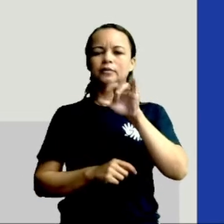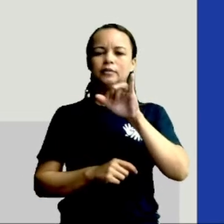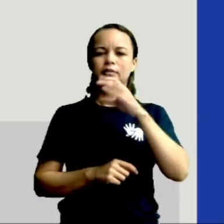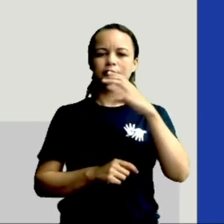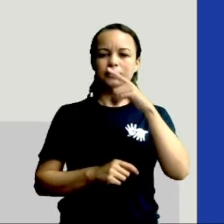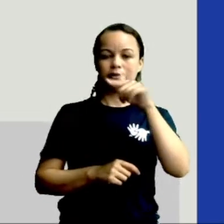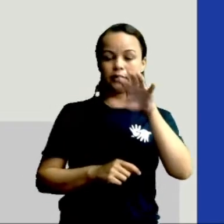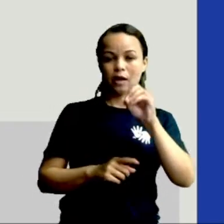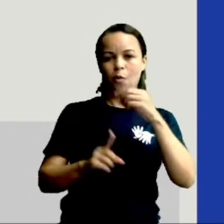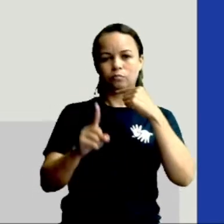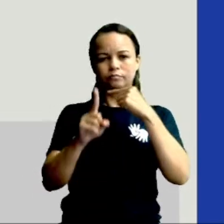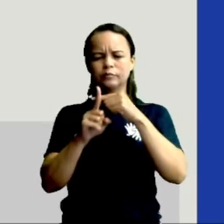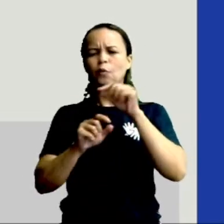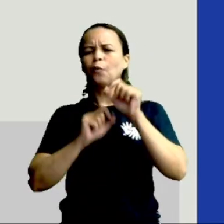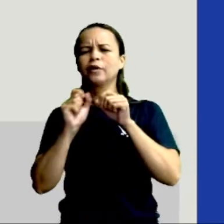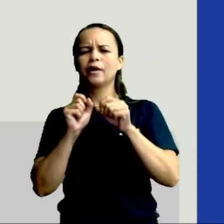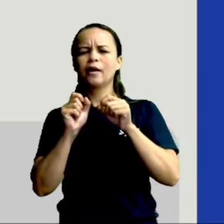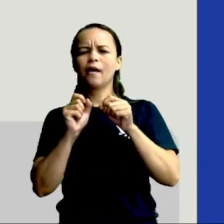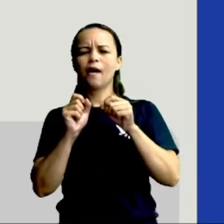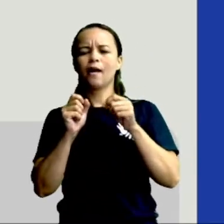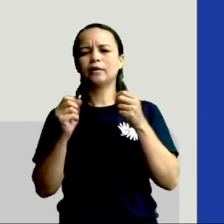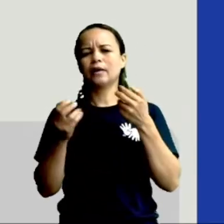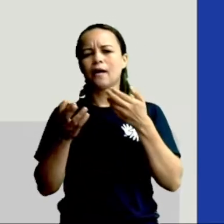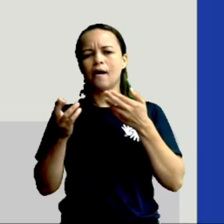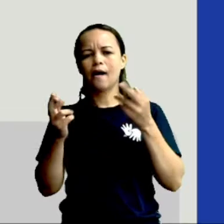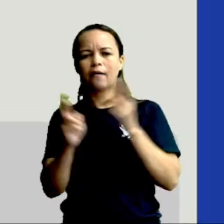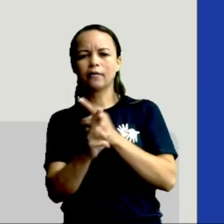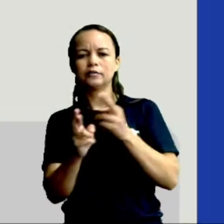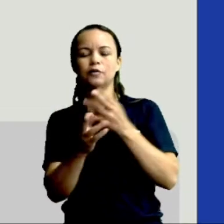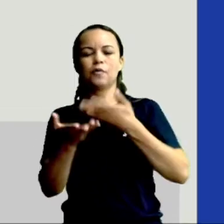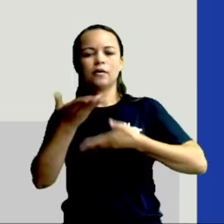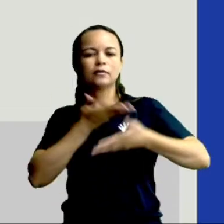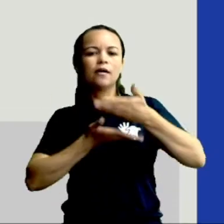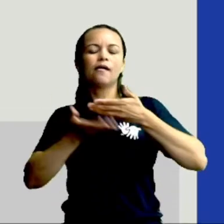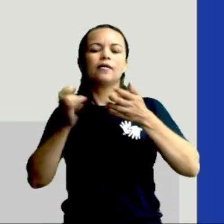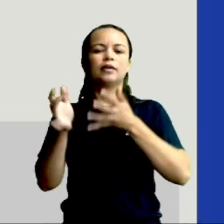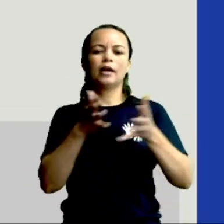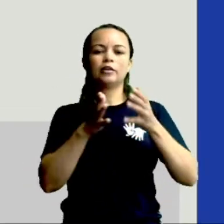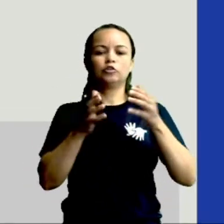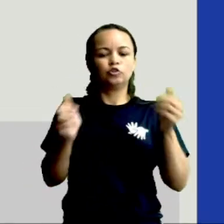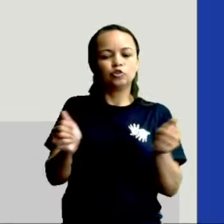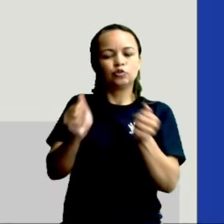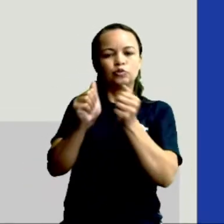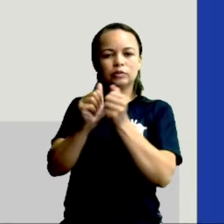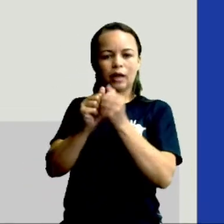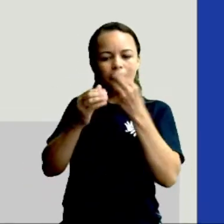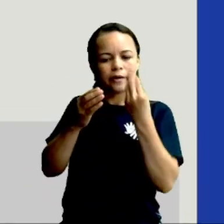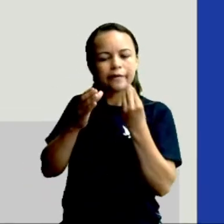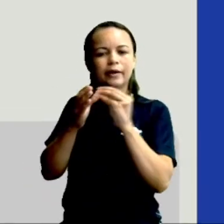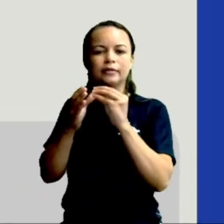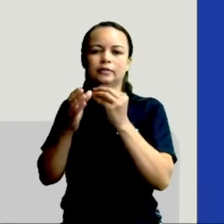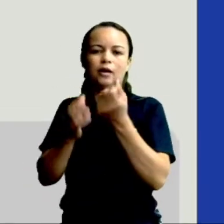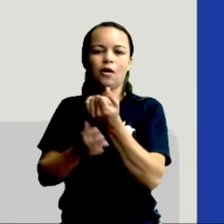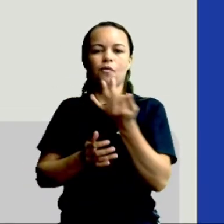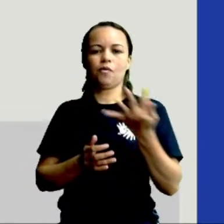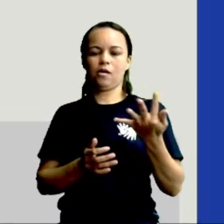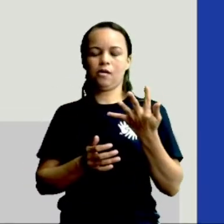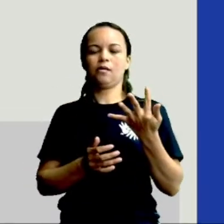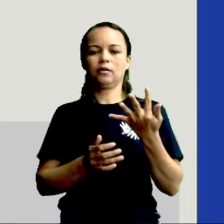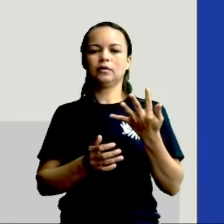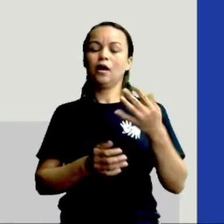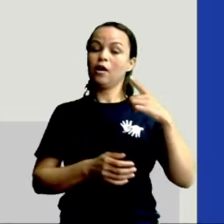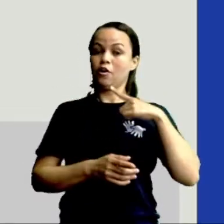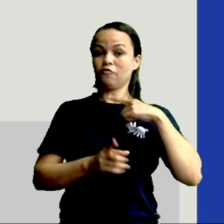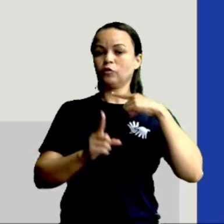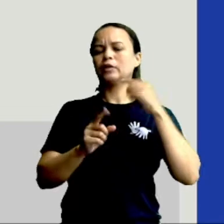A adição ela está relacionada às ideias de juntar e acrescentar quantidade. E aí eu vou ter